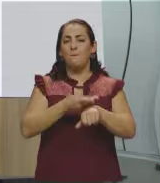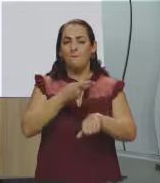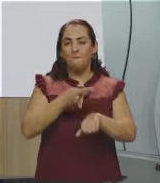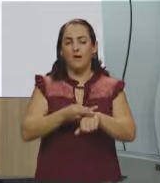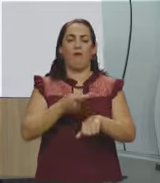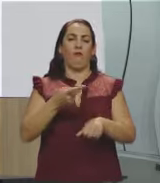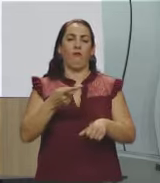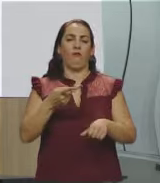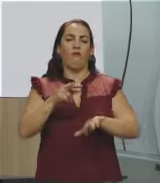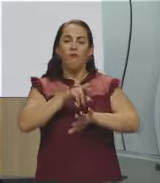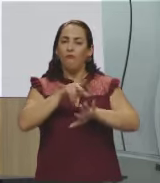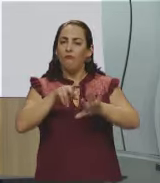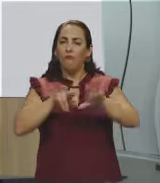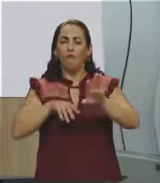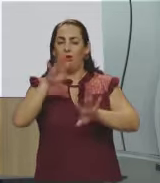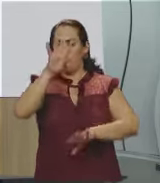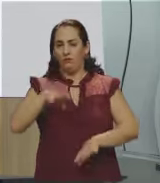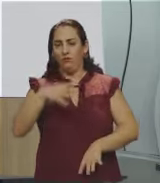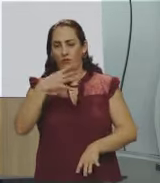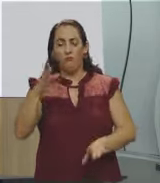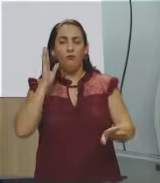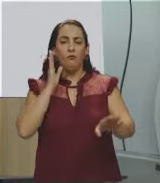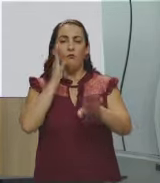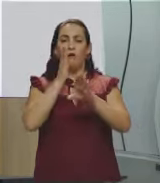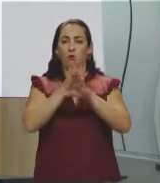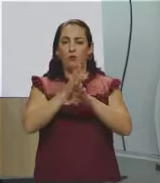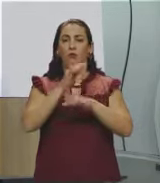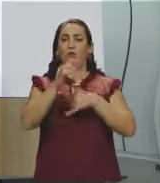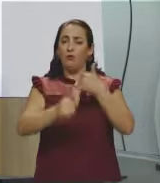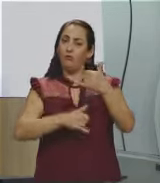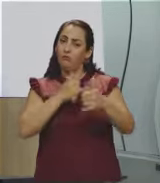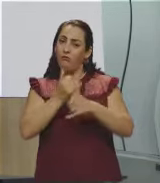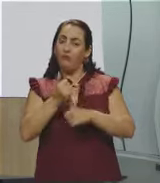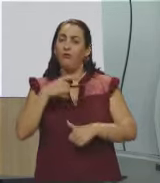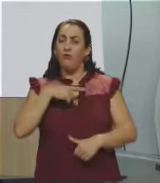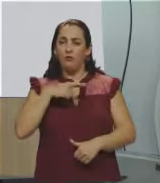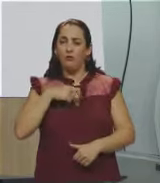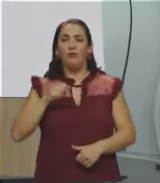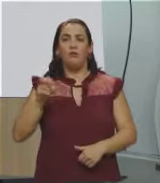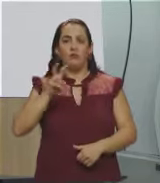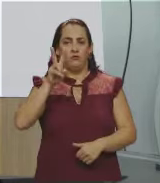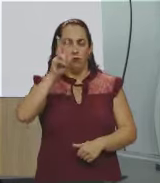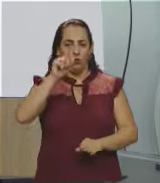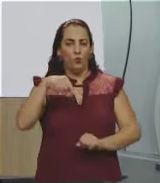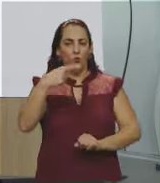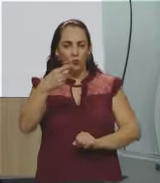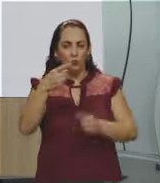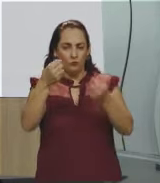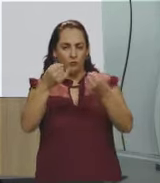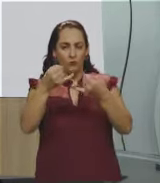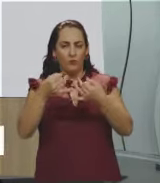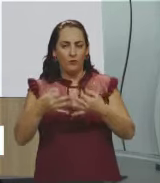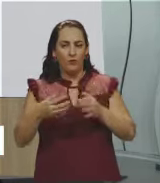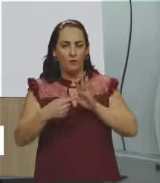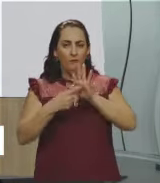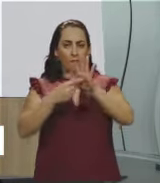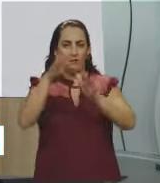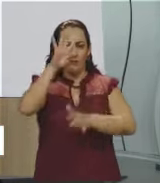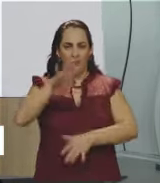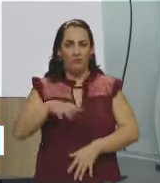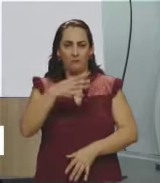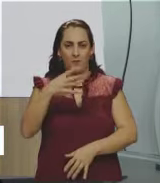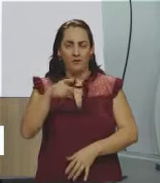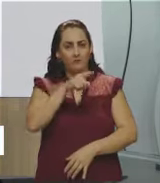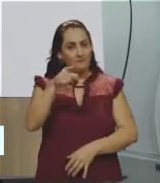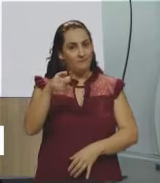ou na internet, em que você tem esses valores aí. A gente vai até fazer um exercício daqui a pouco onde eu mostro essa tabela e aí vocês vão entender um pouco